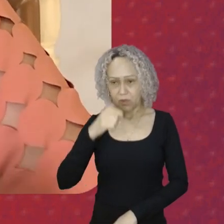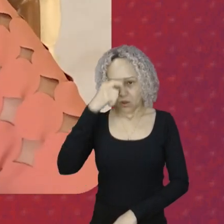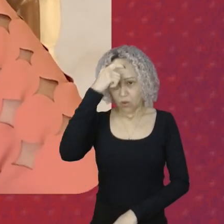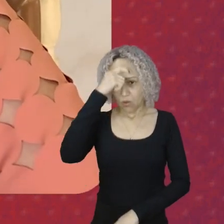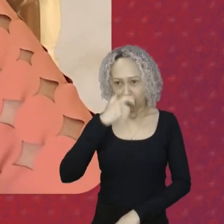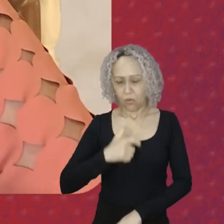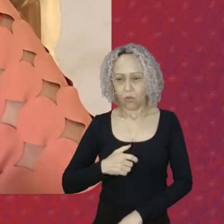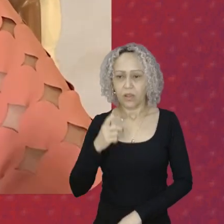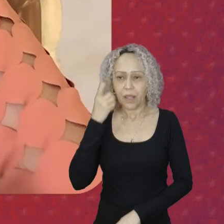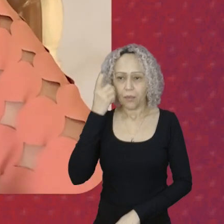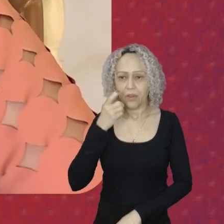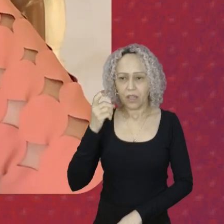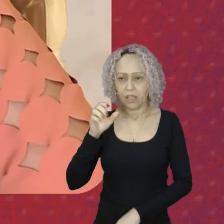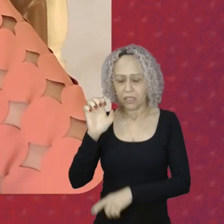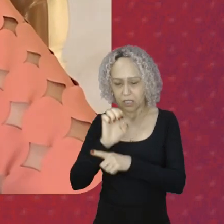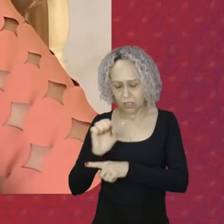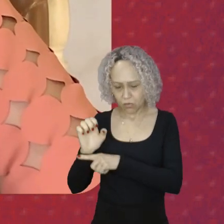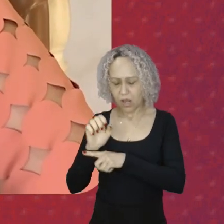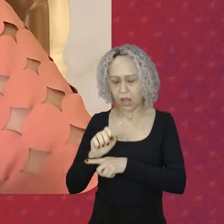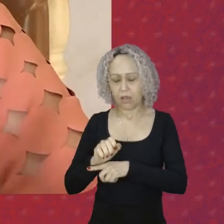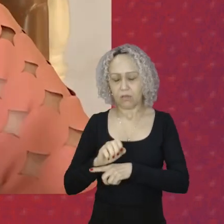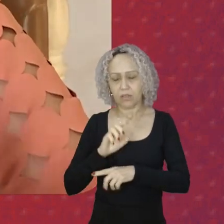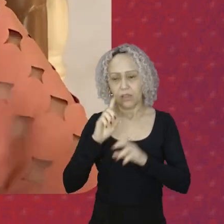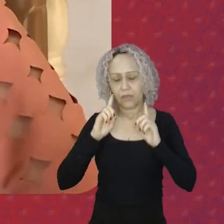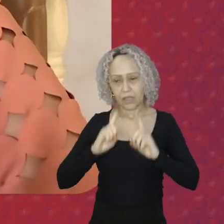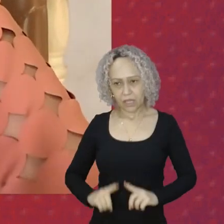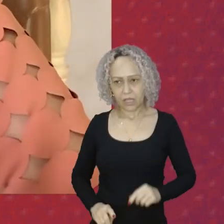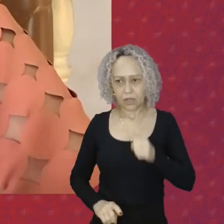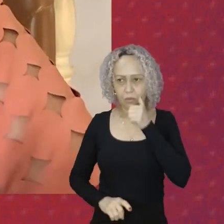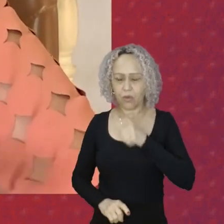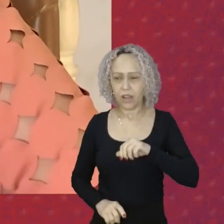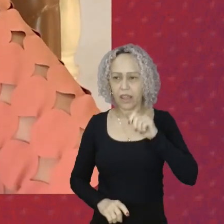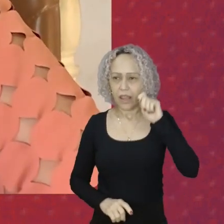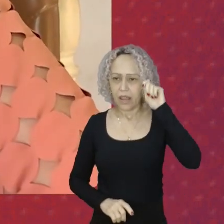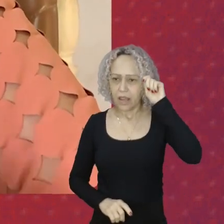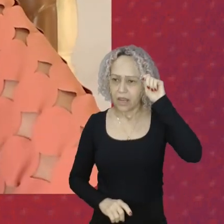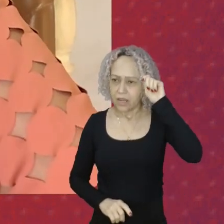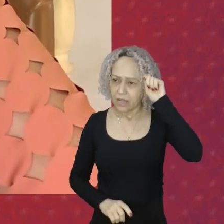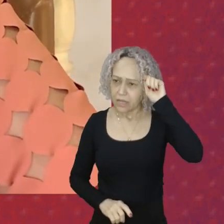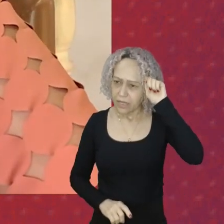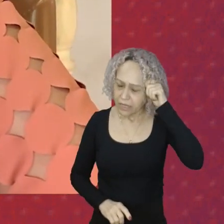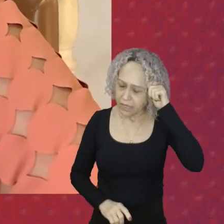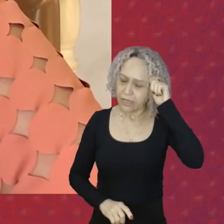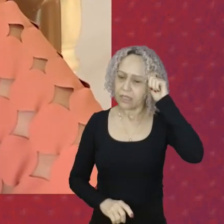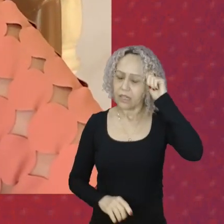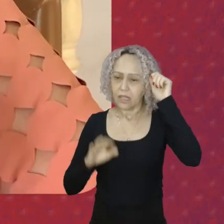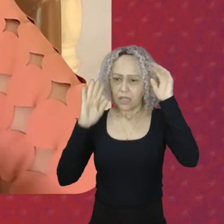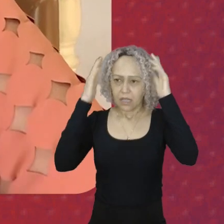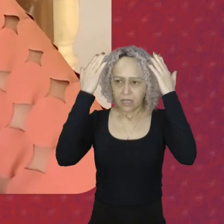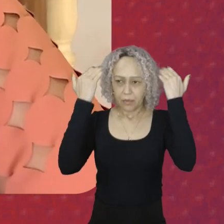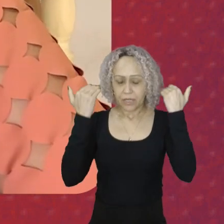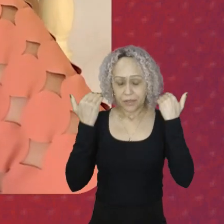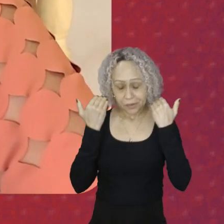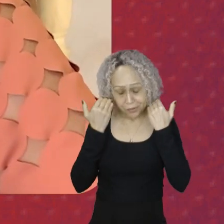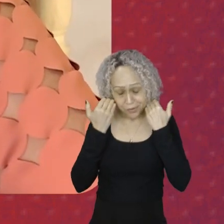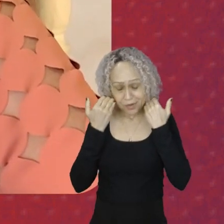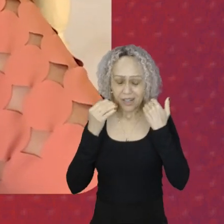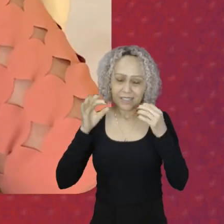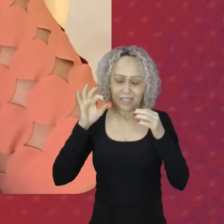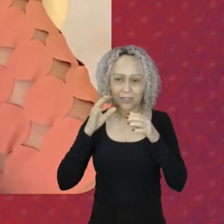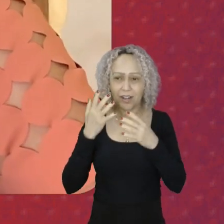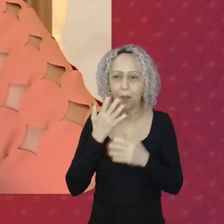Sou uma mulher negra, cabelos escuros, hoje com mechas, já estou me tornando loira com o passar do